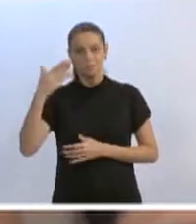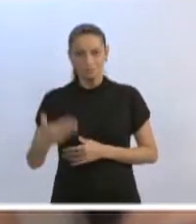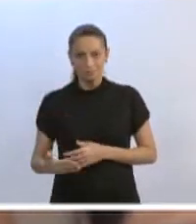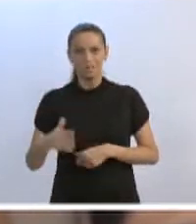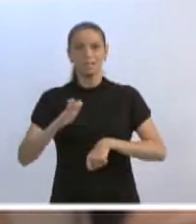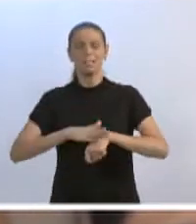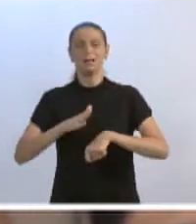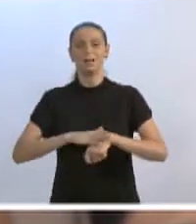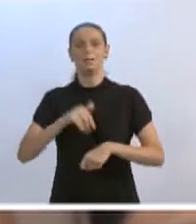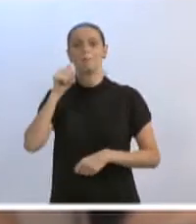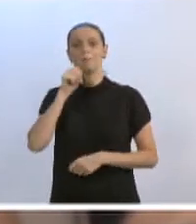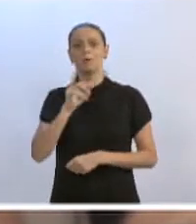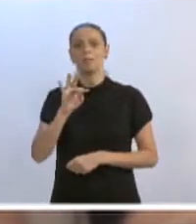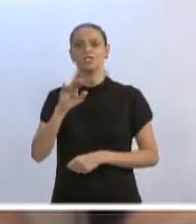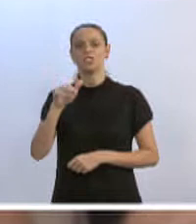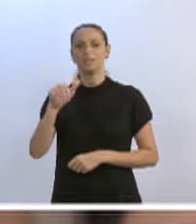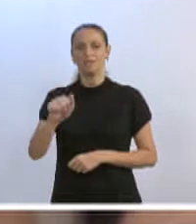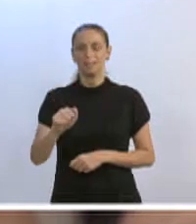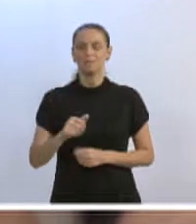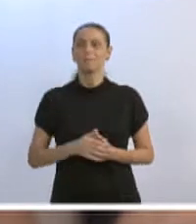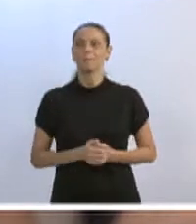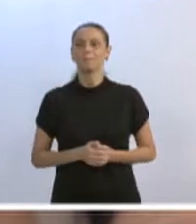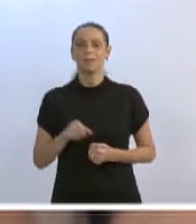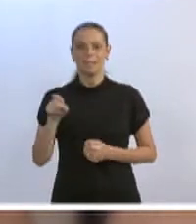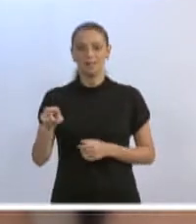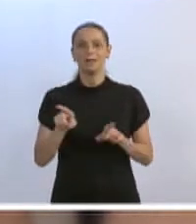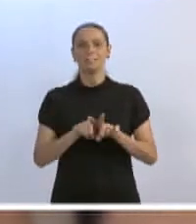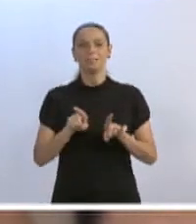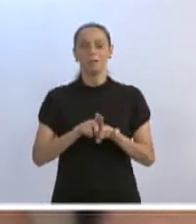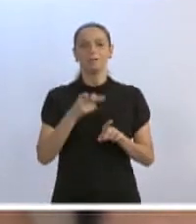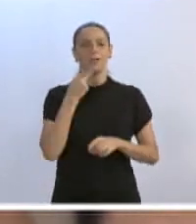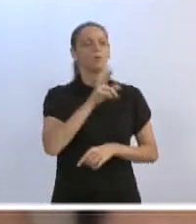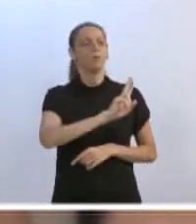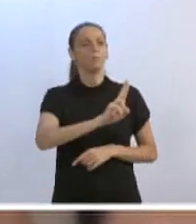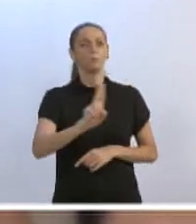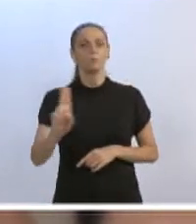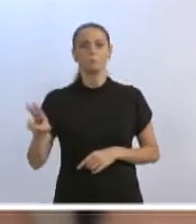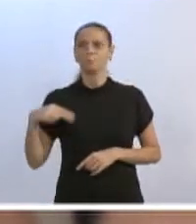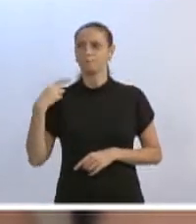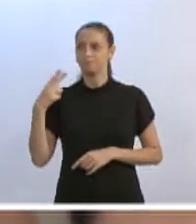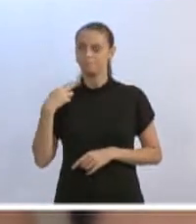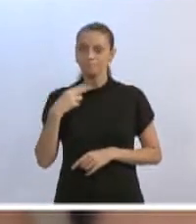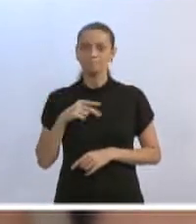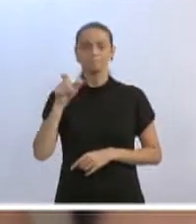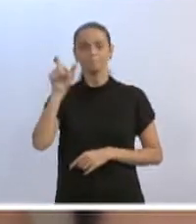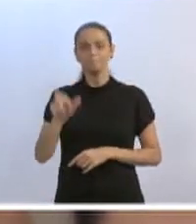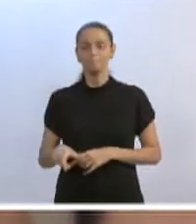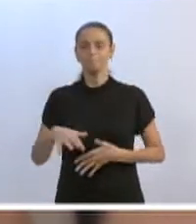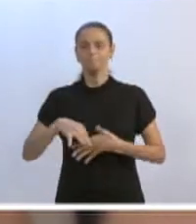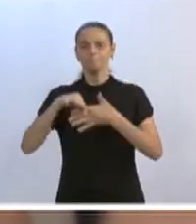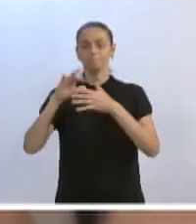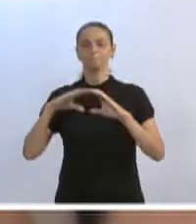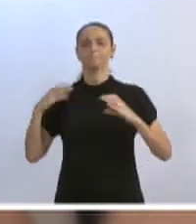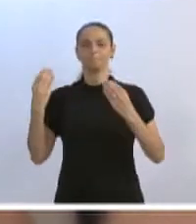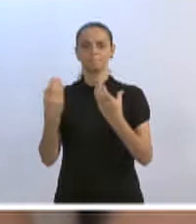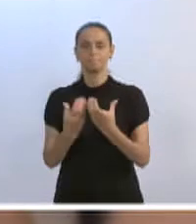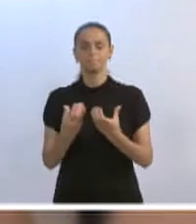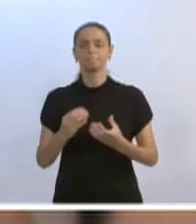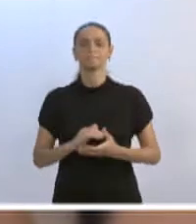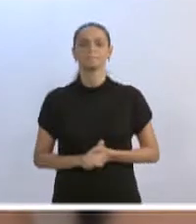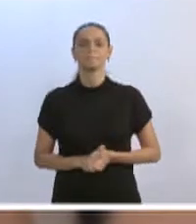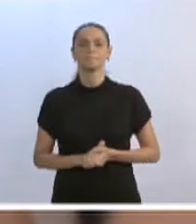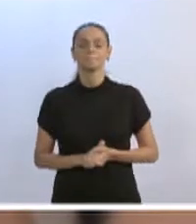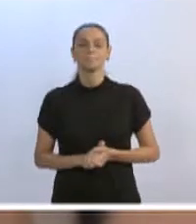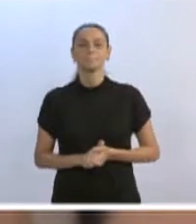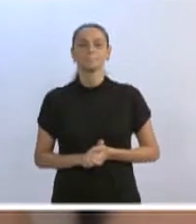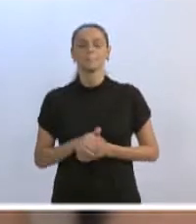né até ela mencionou vários vereadores aqui é uma pessoa uma líder comunitária que tem realmente